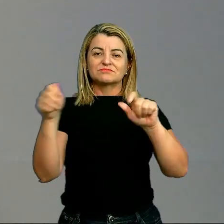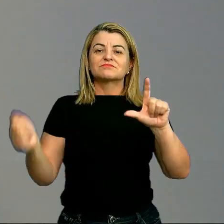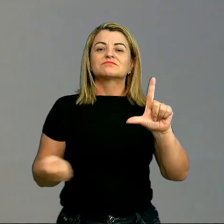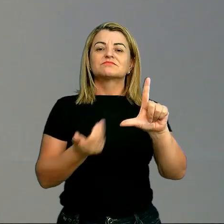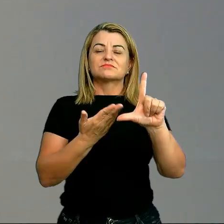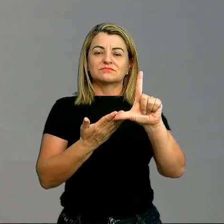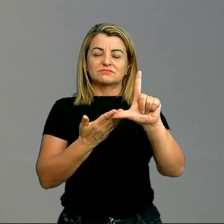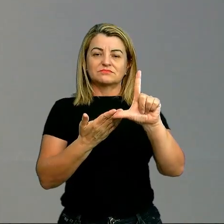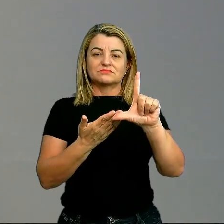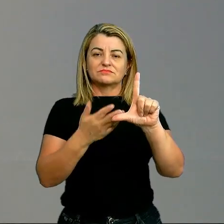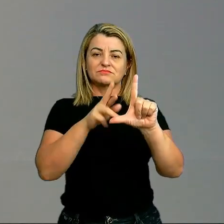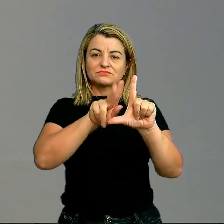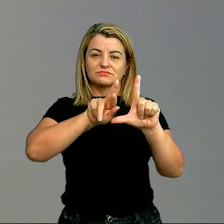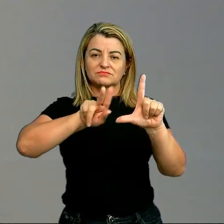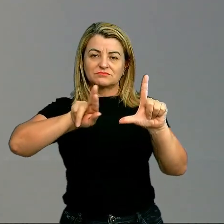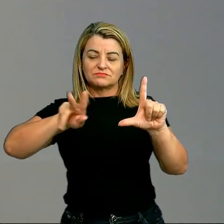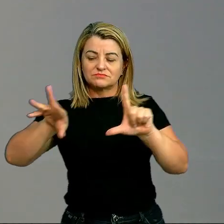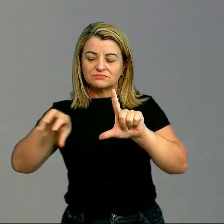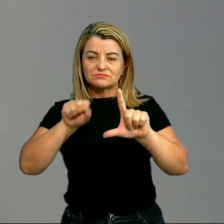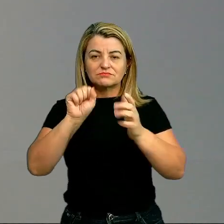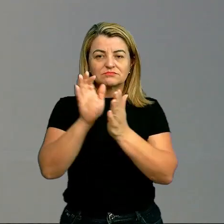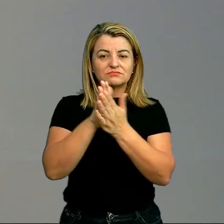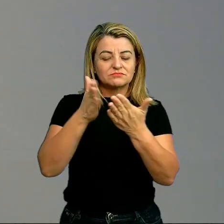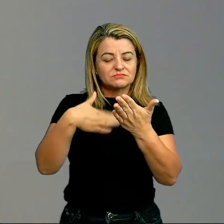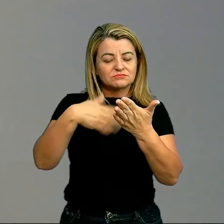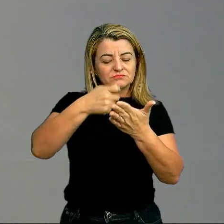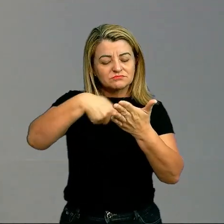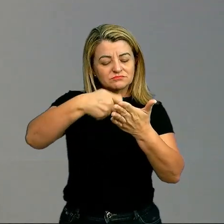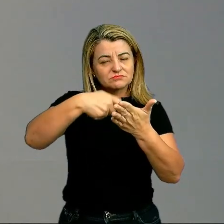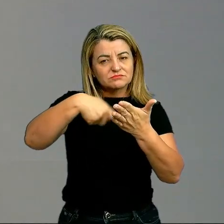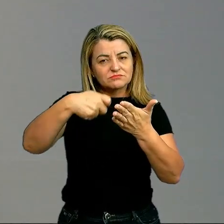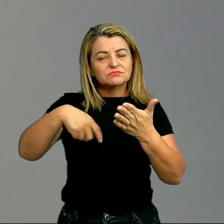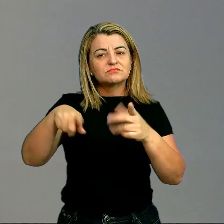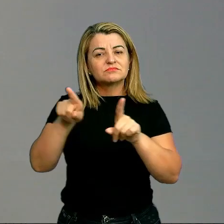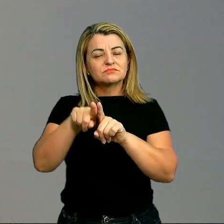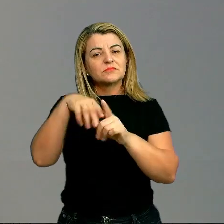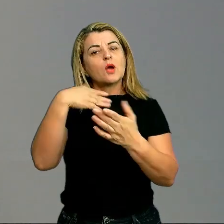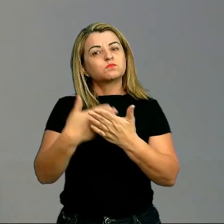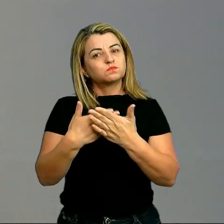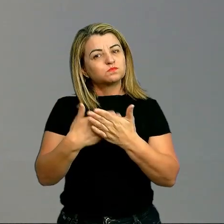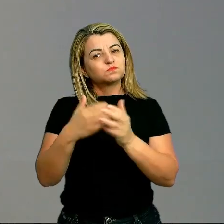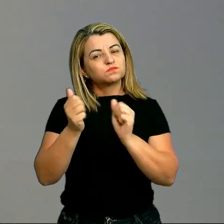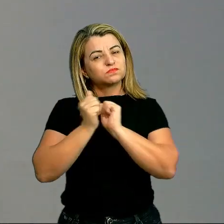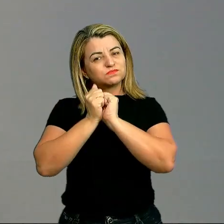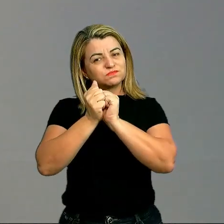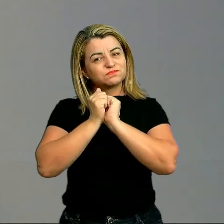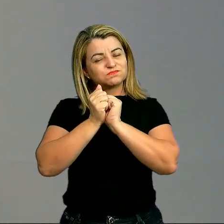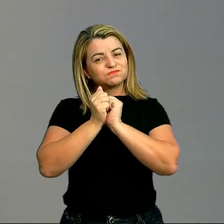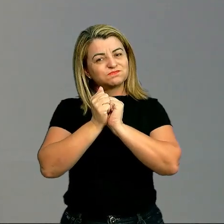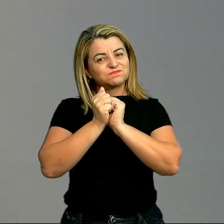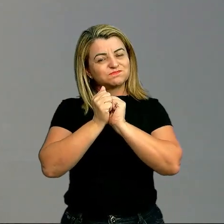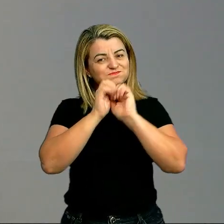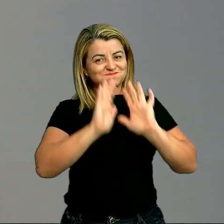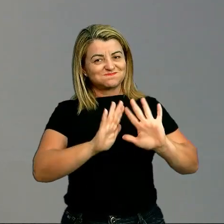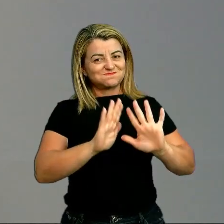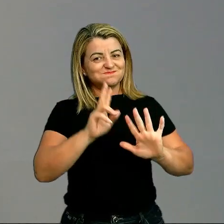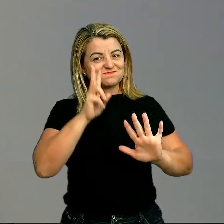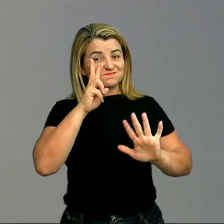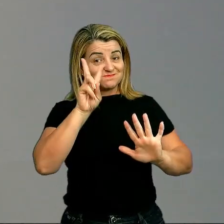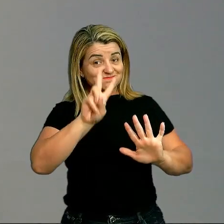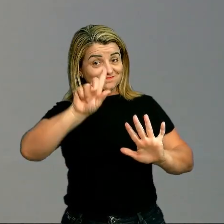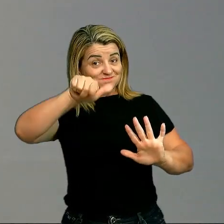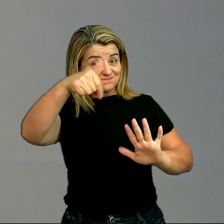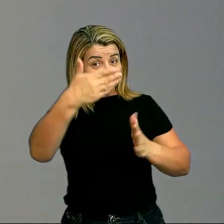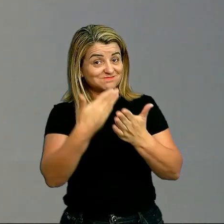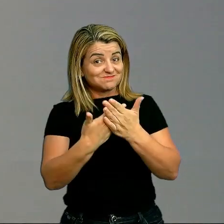também os portais, pega o seu livro, faça as suas anotações e estude com a gente. Fica aqui e eu te vejo na